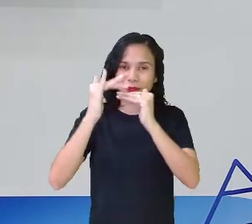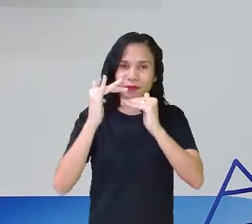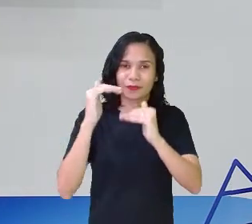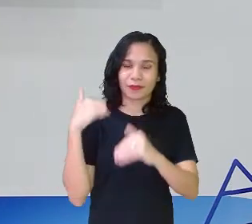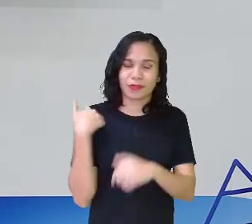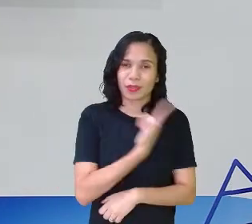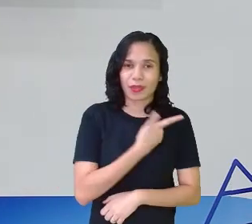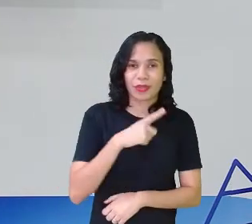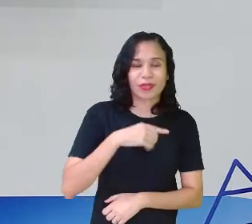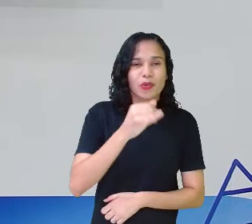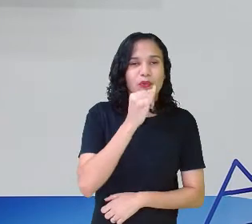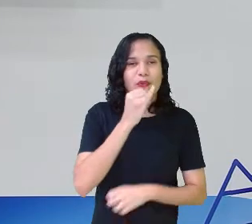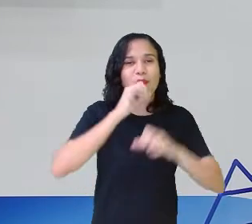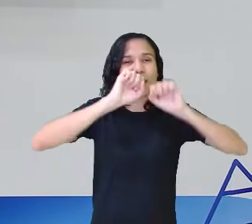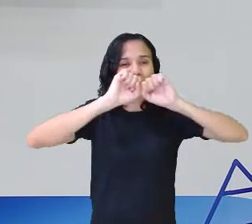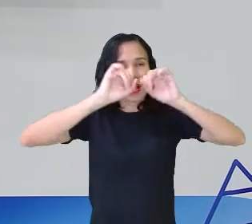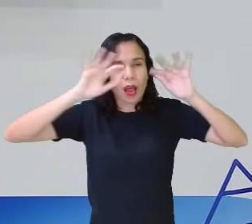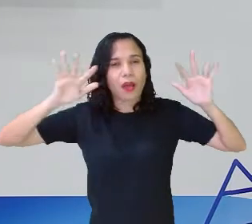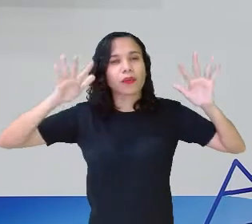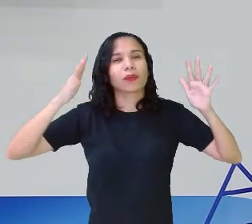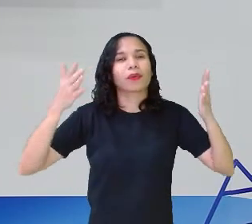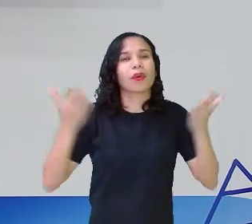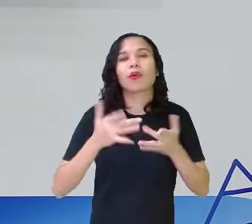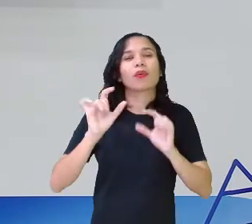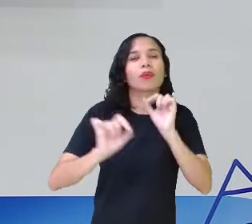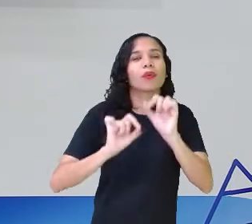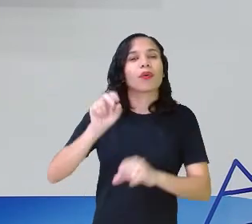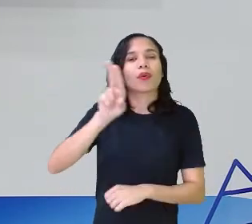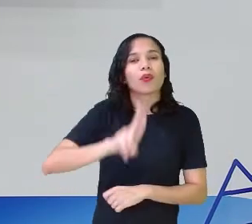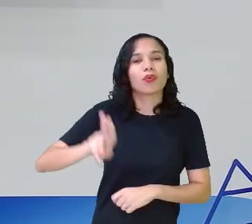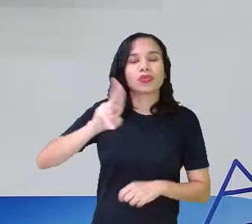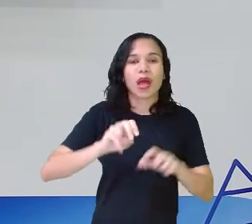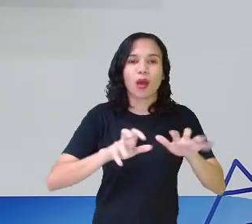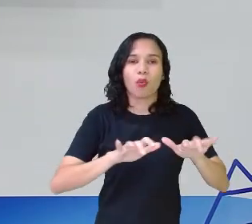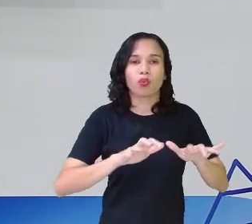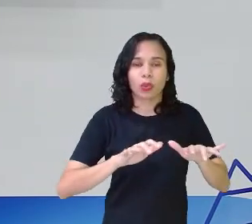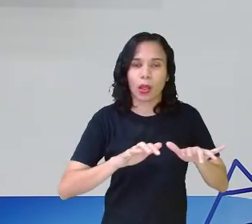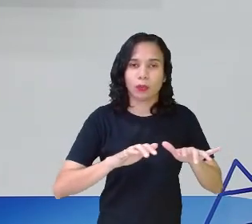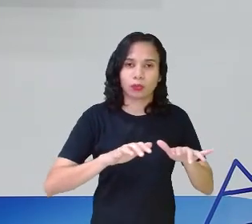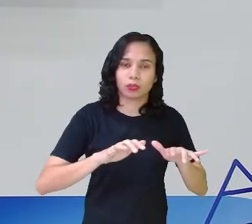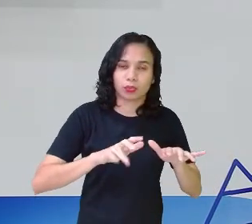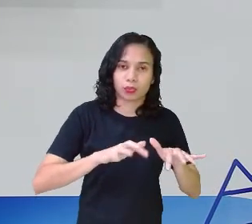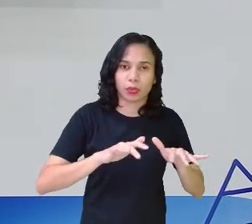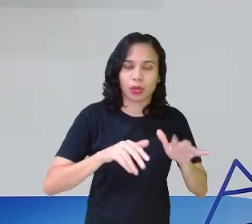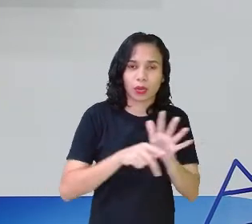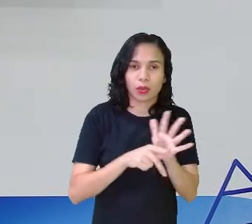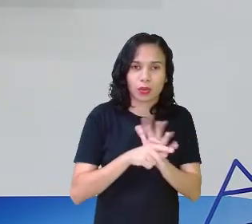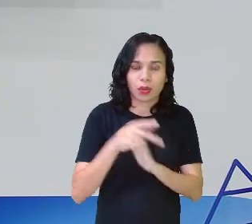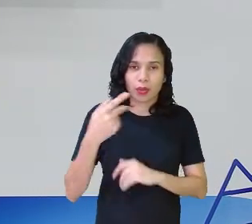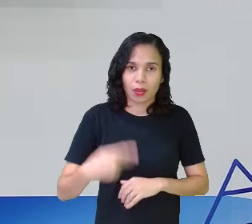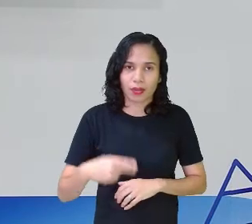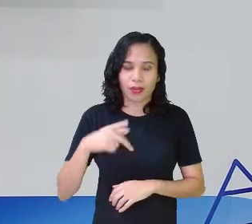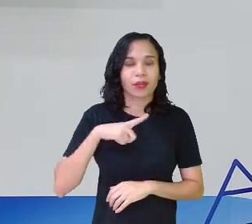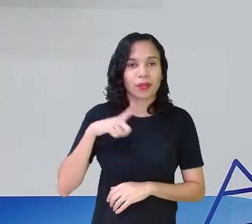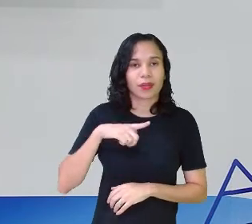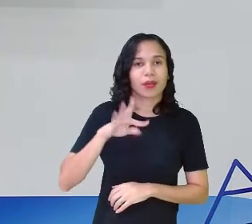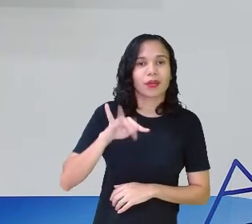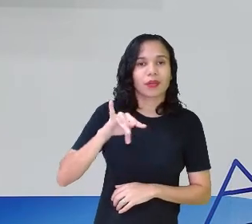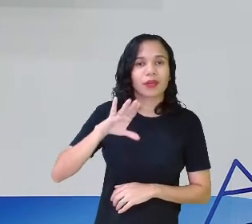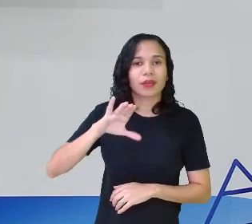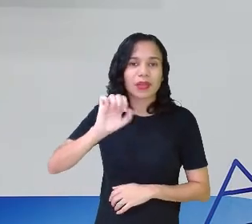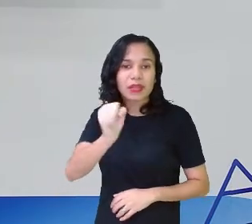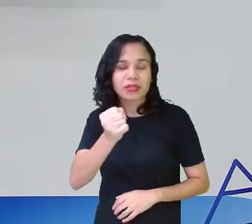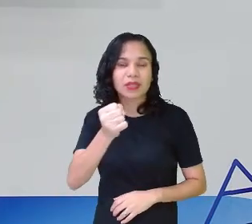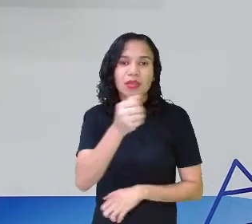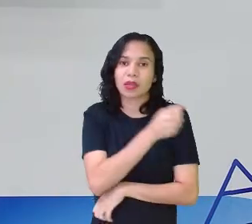gente tem um exemplo muito claro, muito evidente, que é a utilização do teclado, né, do teclado TICS aqui na nossa rede. Alguns estudantes